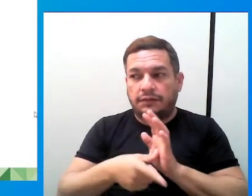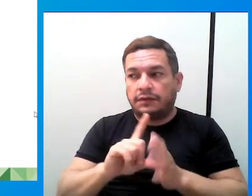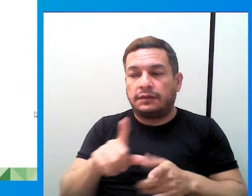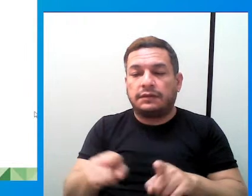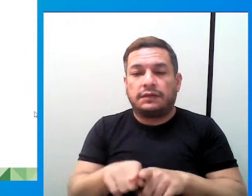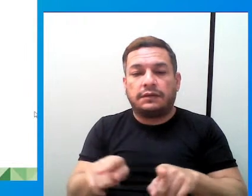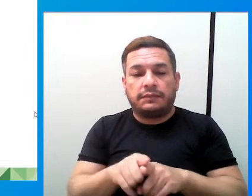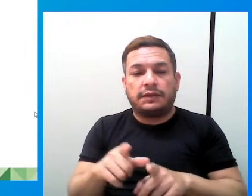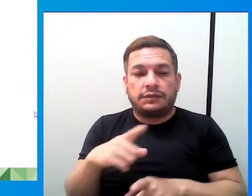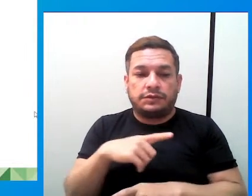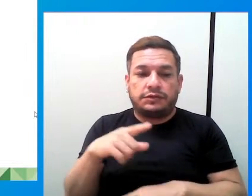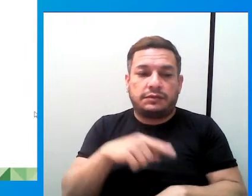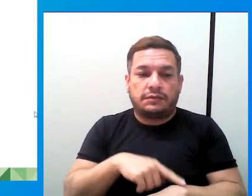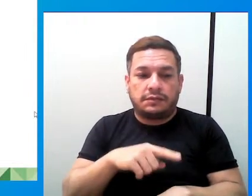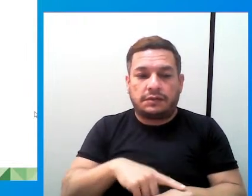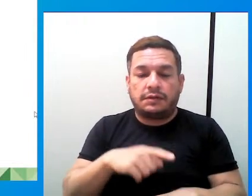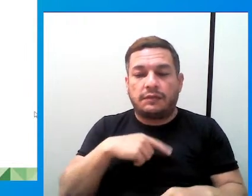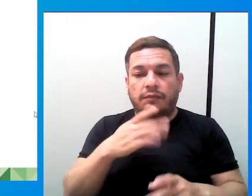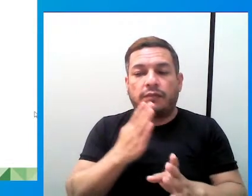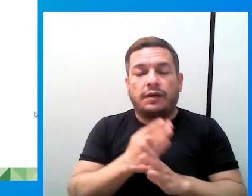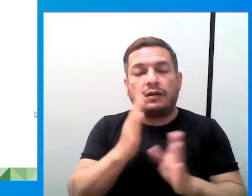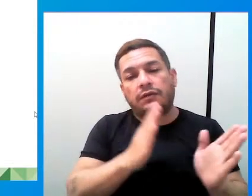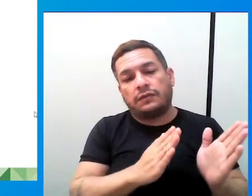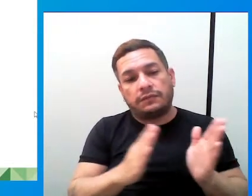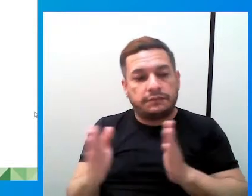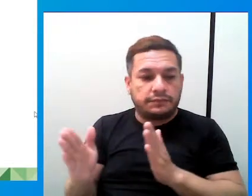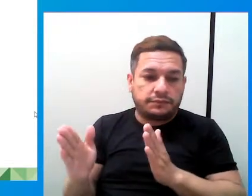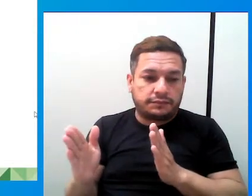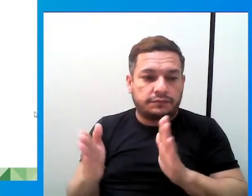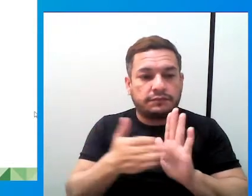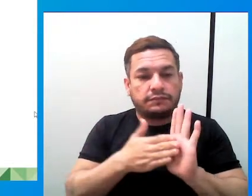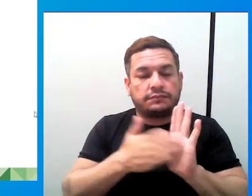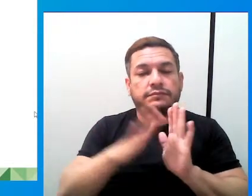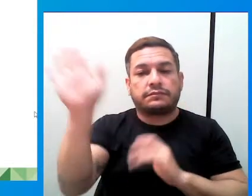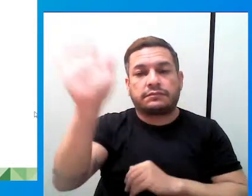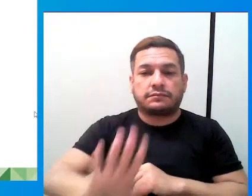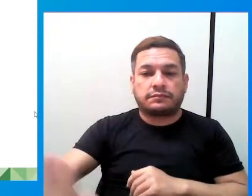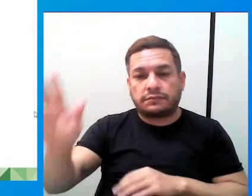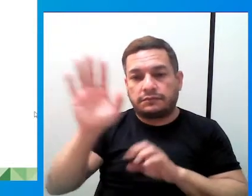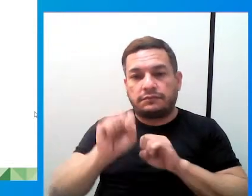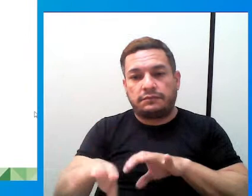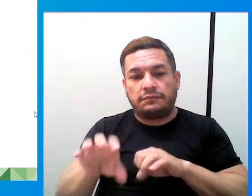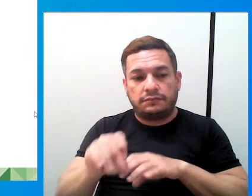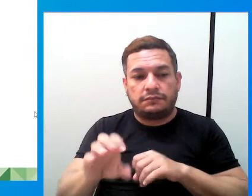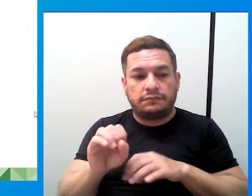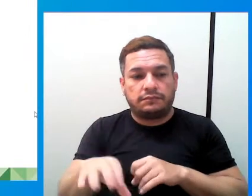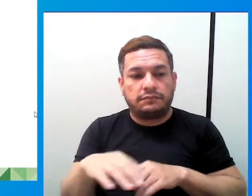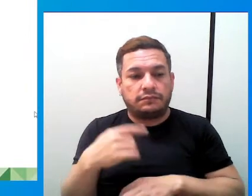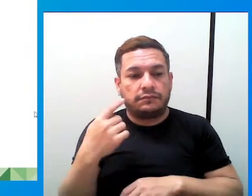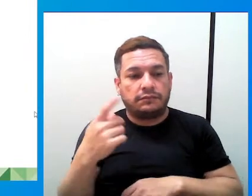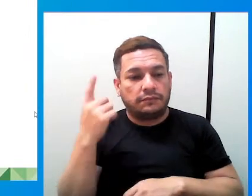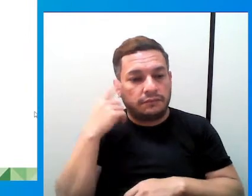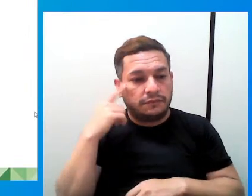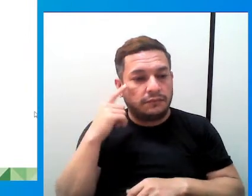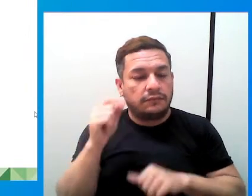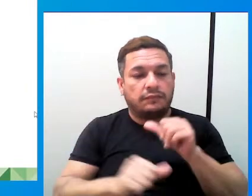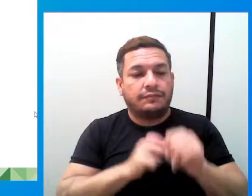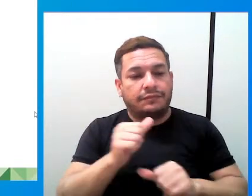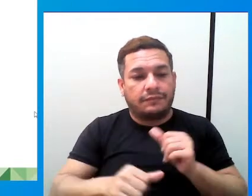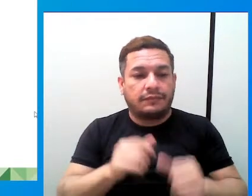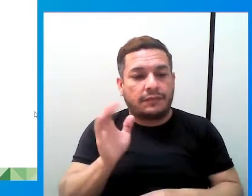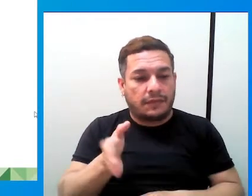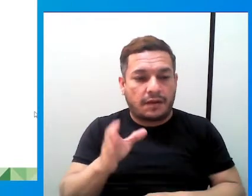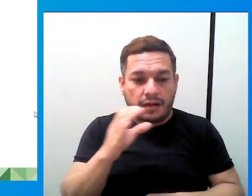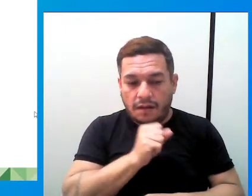como tínhamos tempo em função do prazo estabelecido no Plano Nacional de Educação, nós resolvemos não mudar de imediato